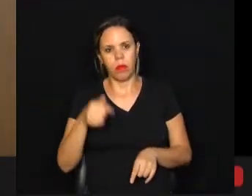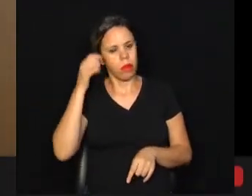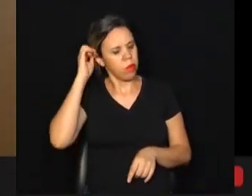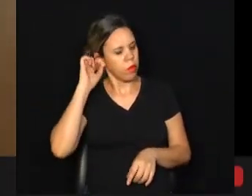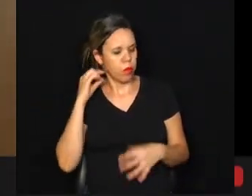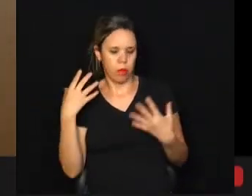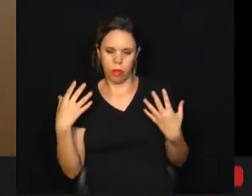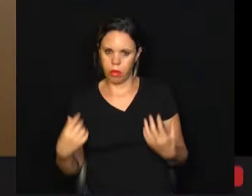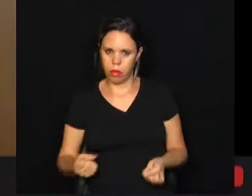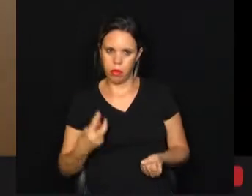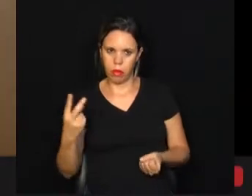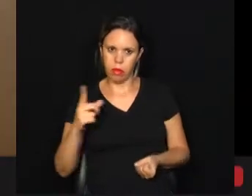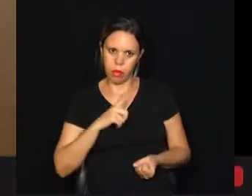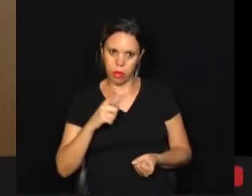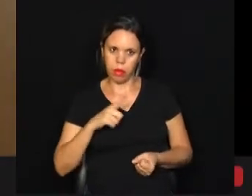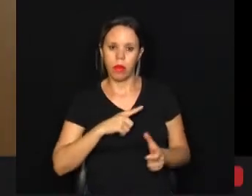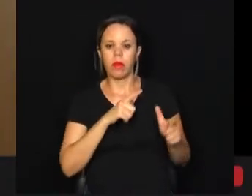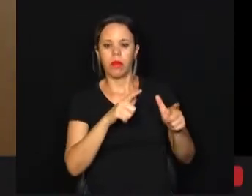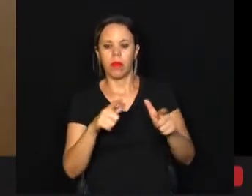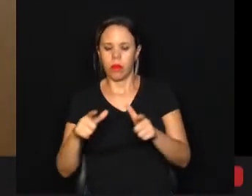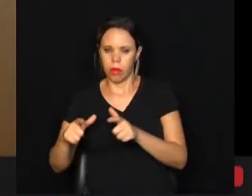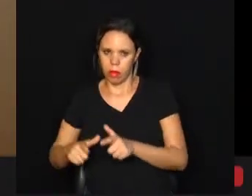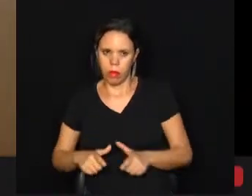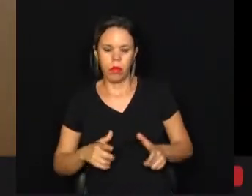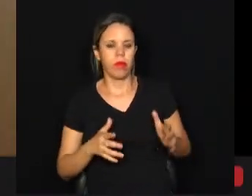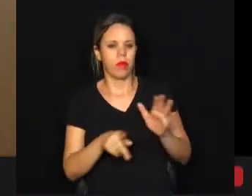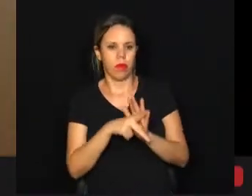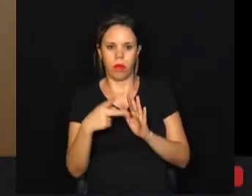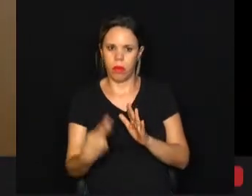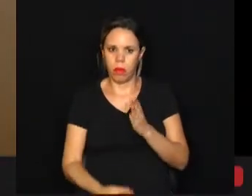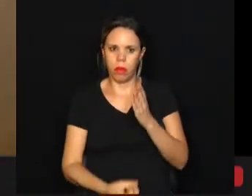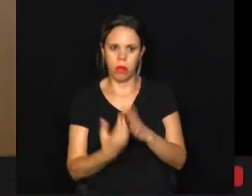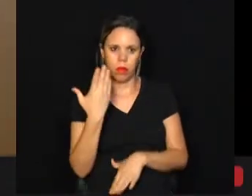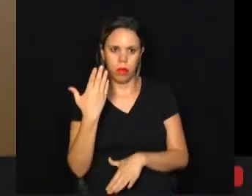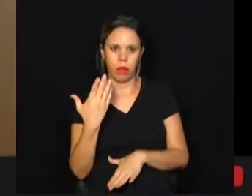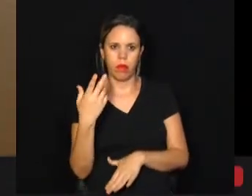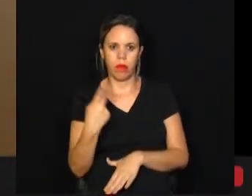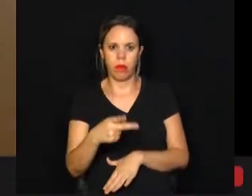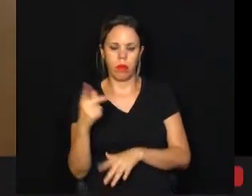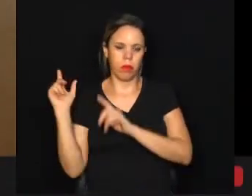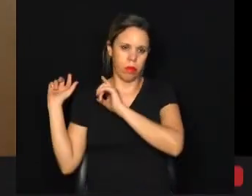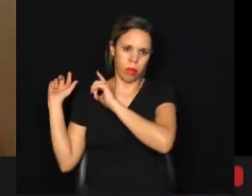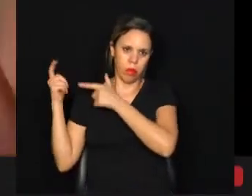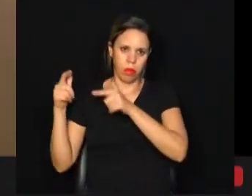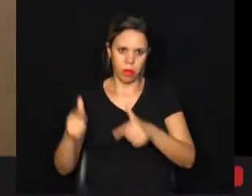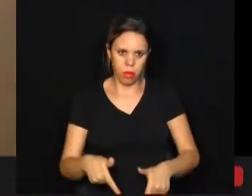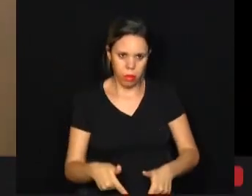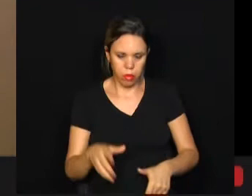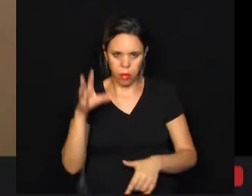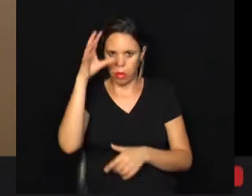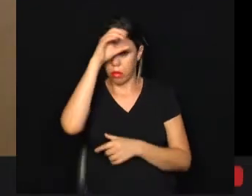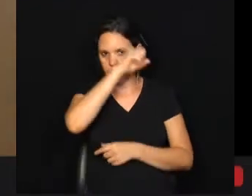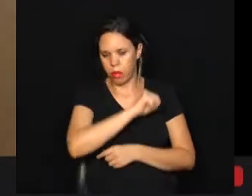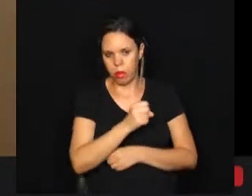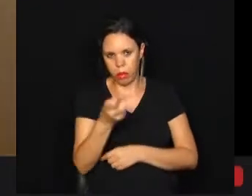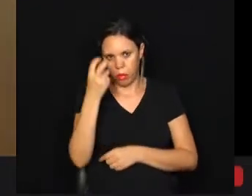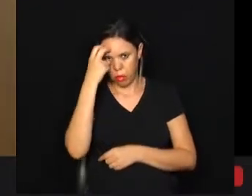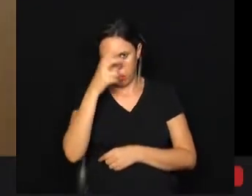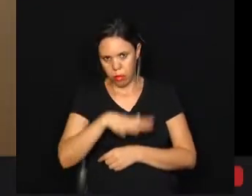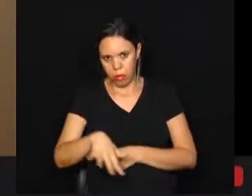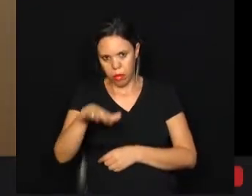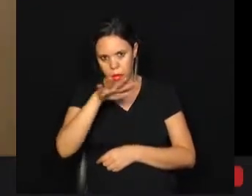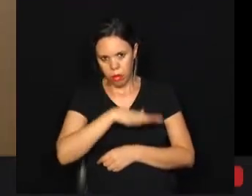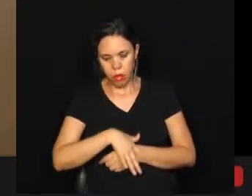reconhecimento de que existem espaços feitos através da sua tradição, o aprendizado cultural,